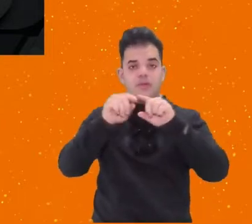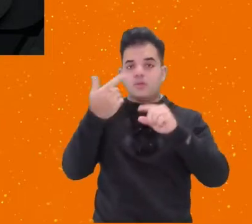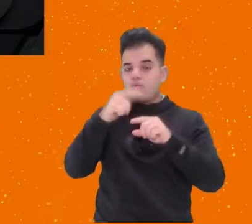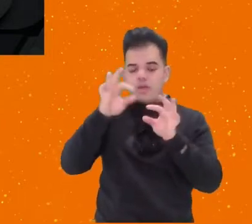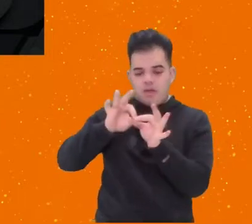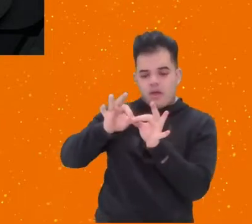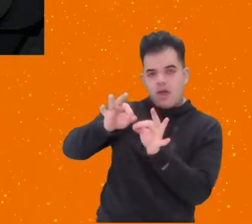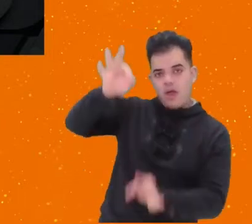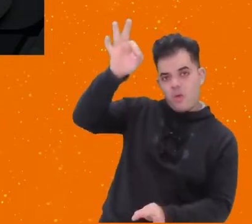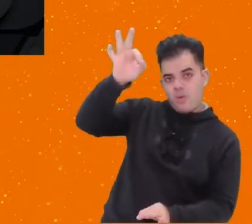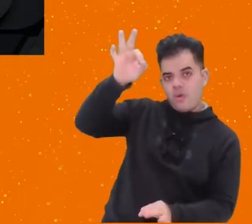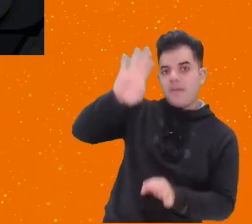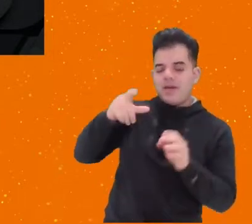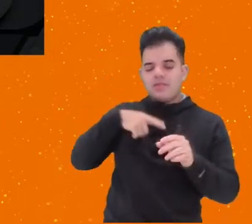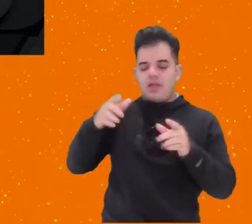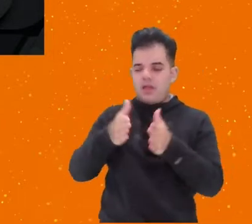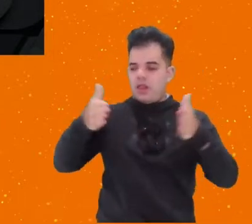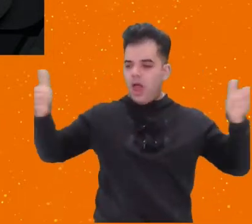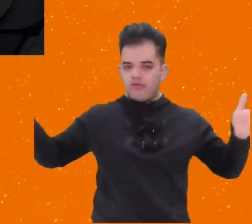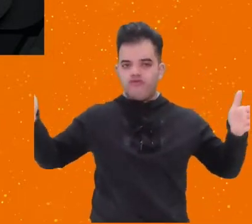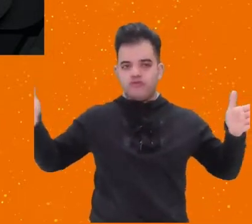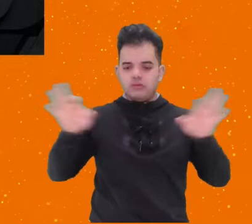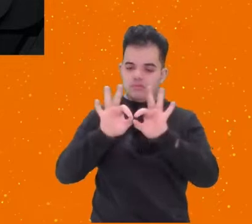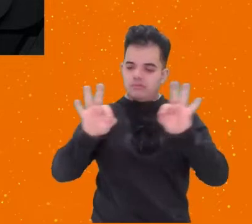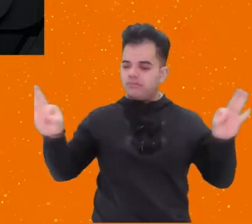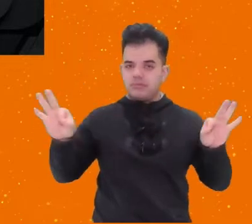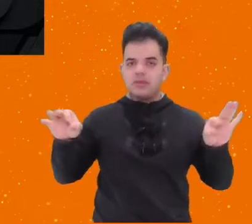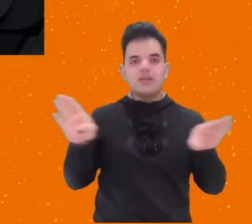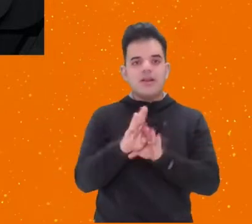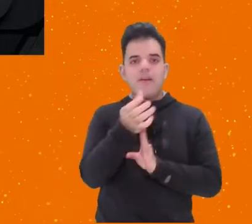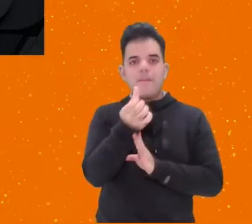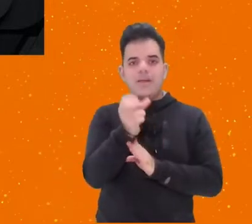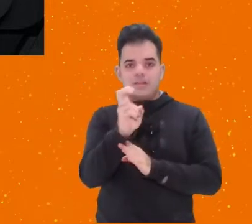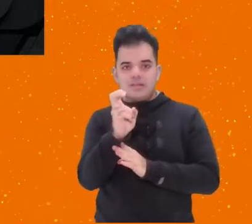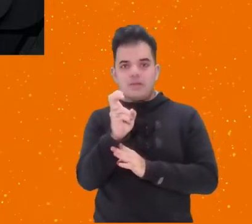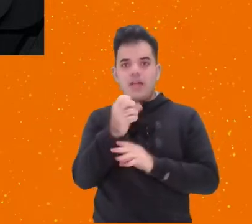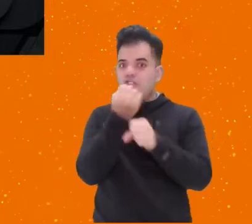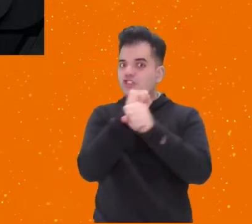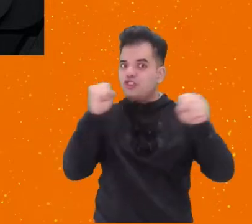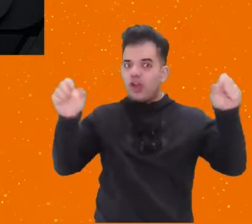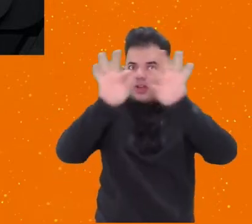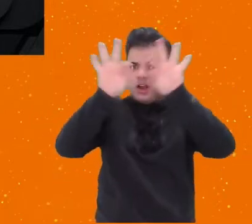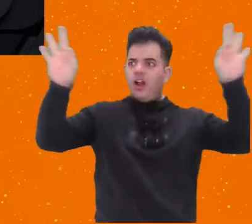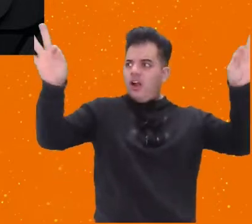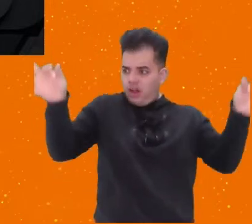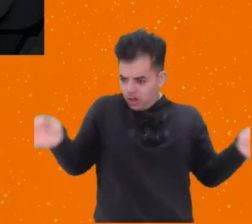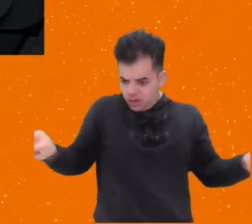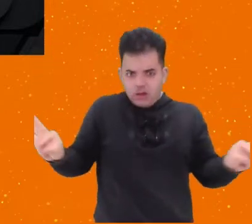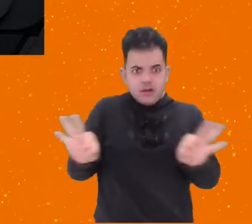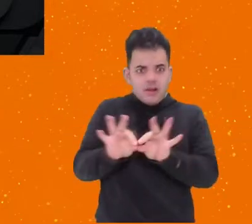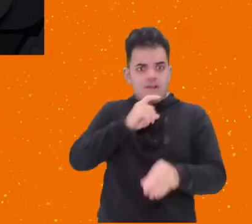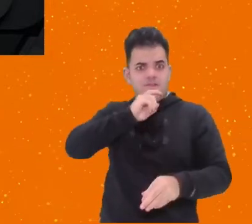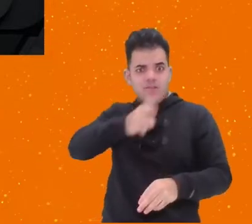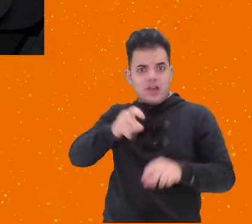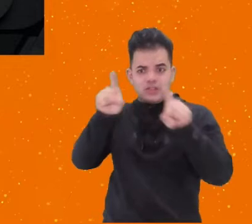ela tem um pouco mais de largura, né? E no caso da 65, então é gigante. E olha em termos de resolução, né? Isso